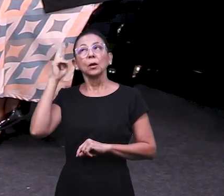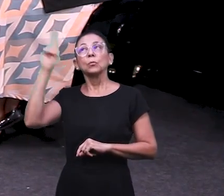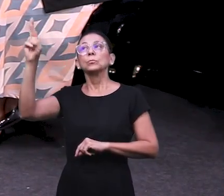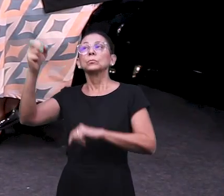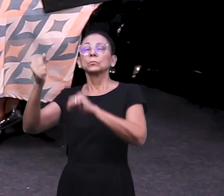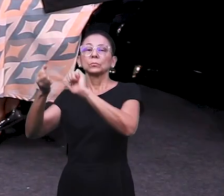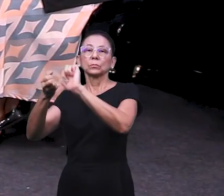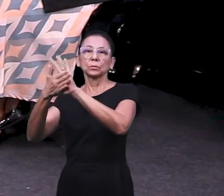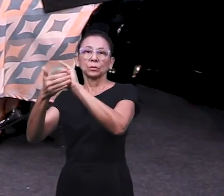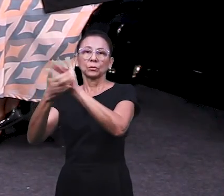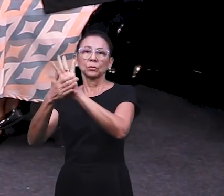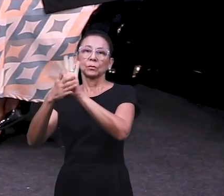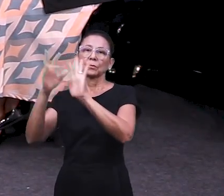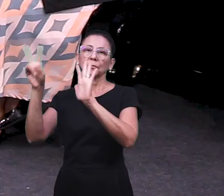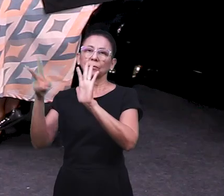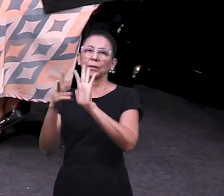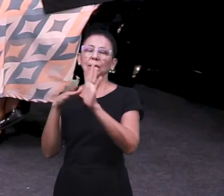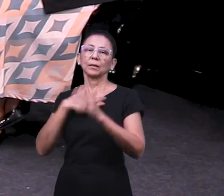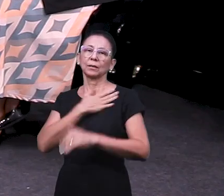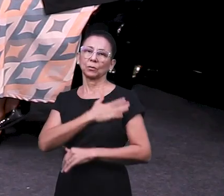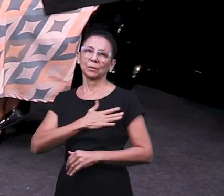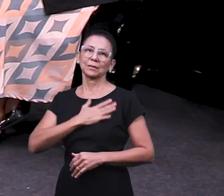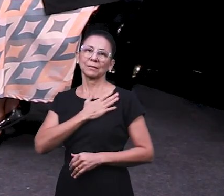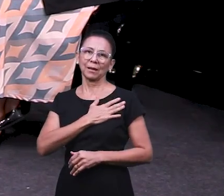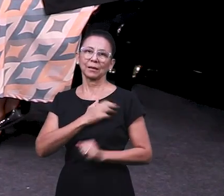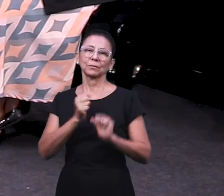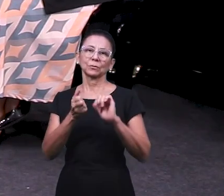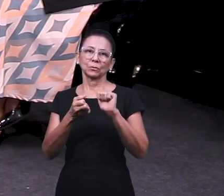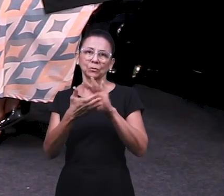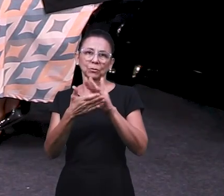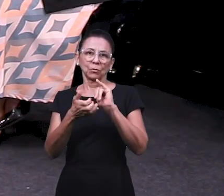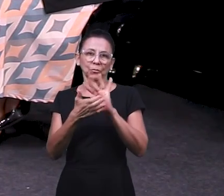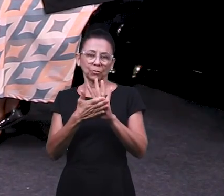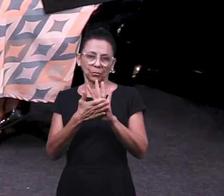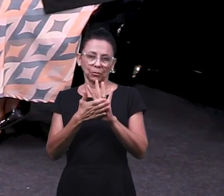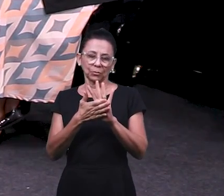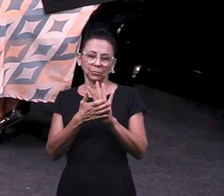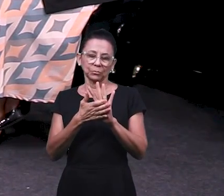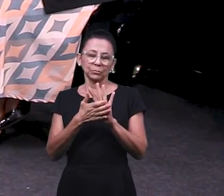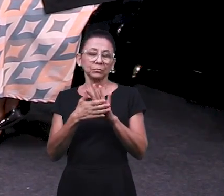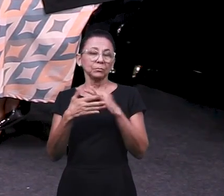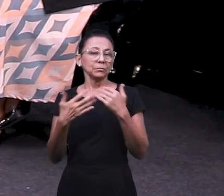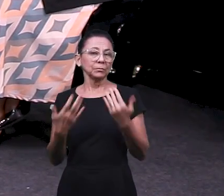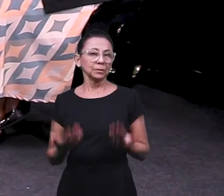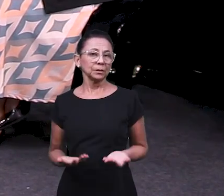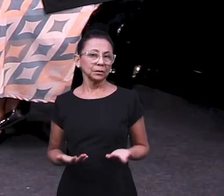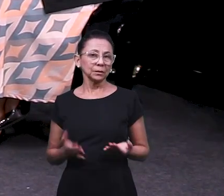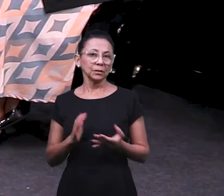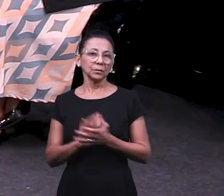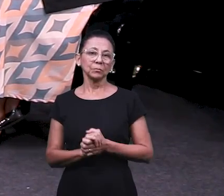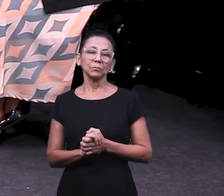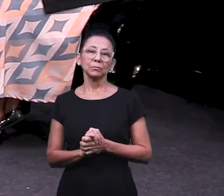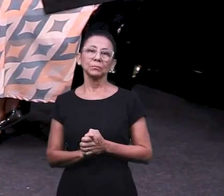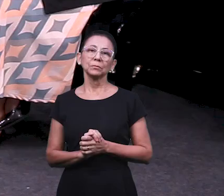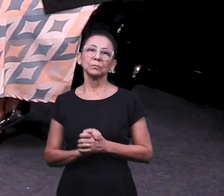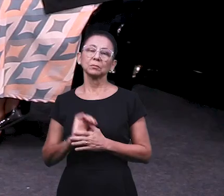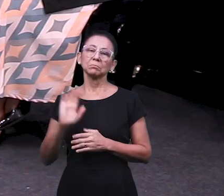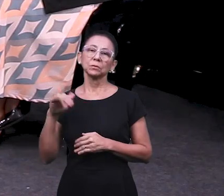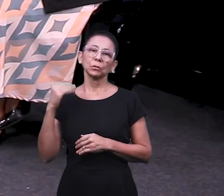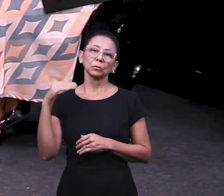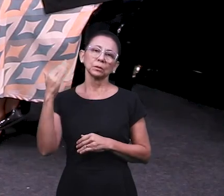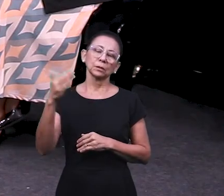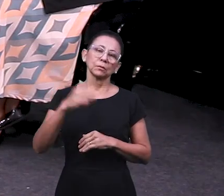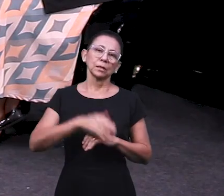ter. Quando a gente vive isso, todo o resto, tudo mais, é uma consequência. É